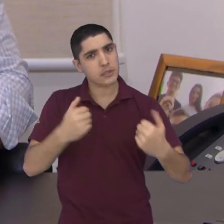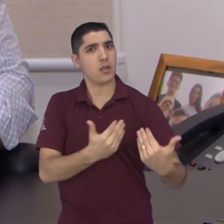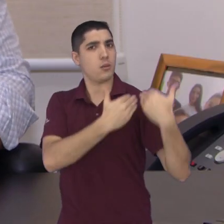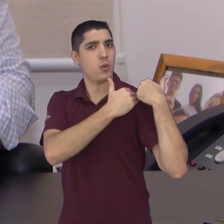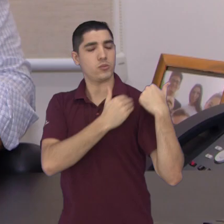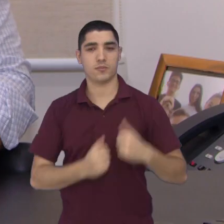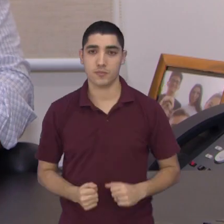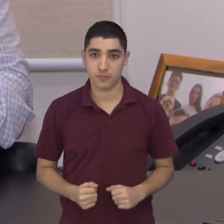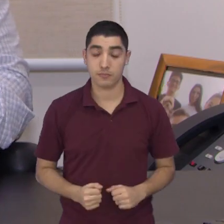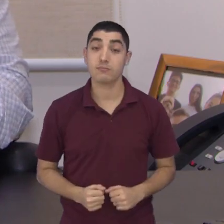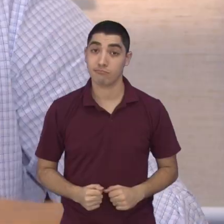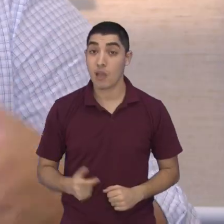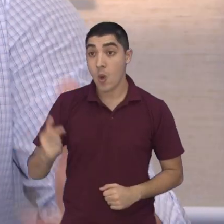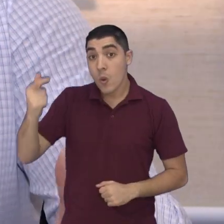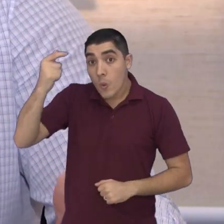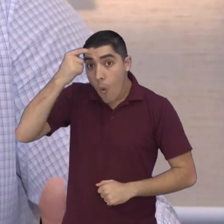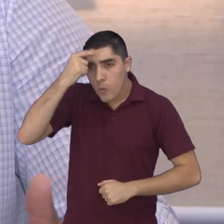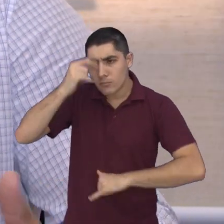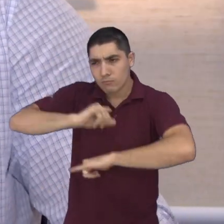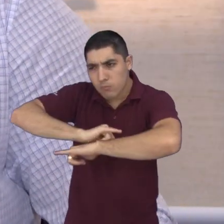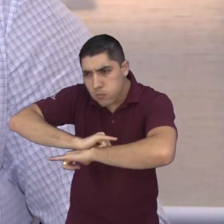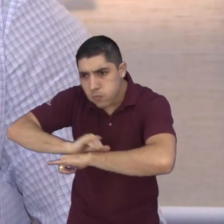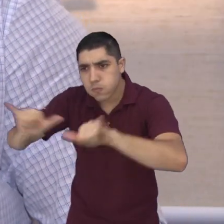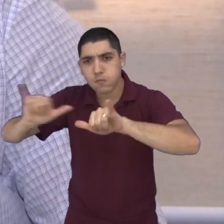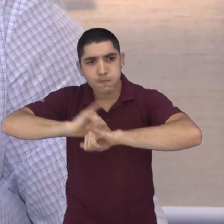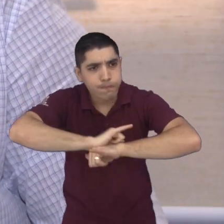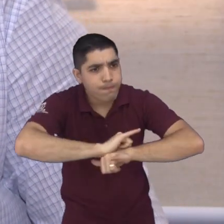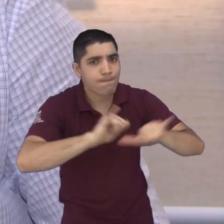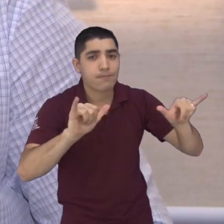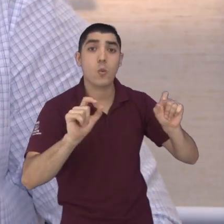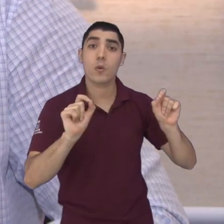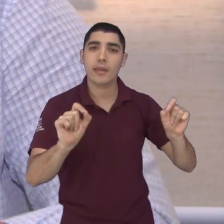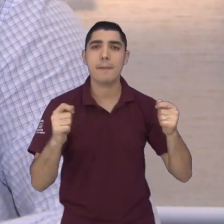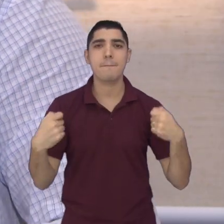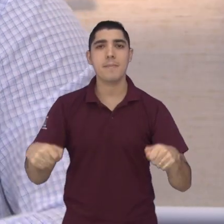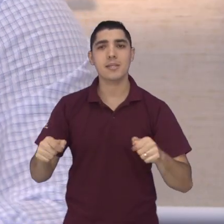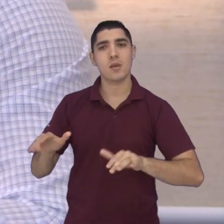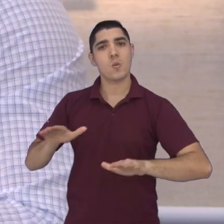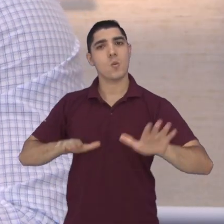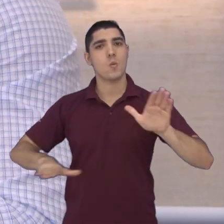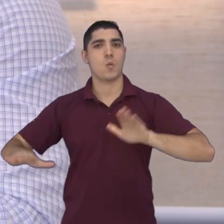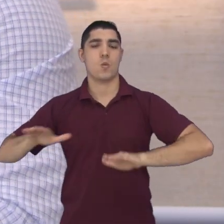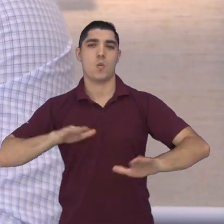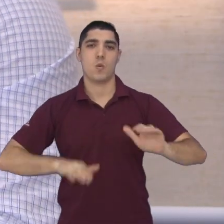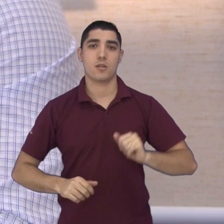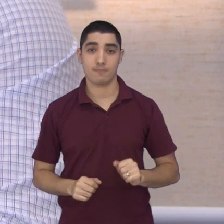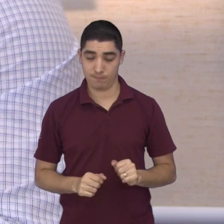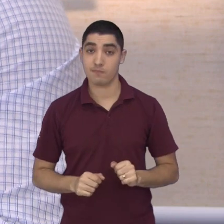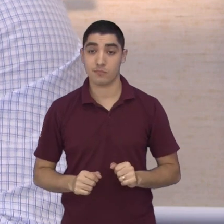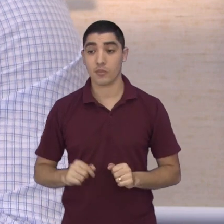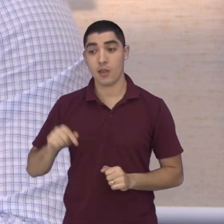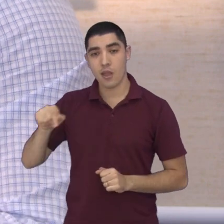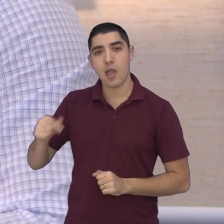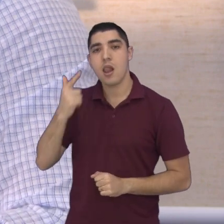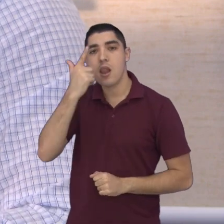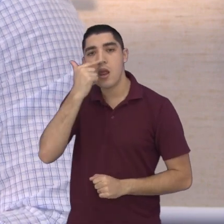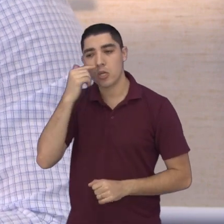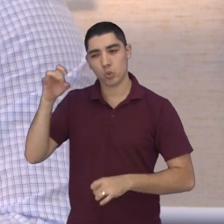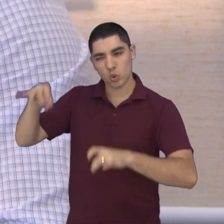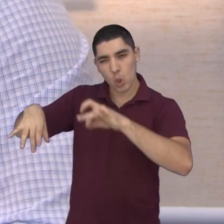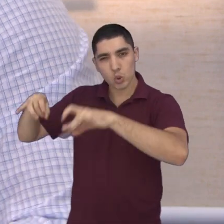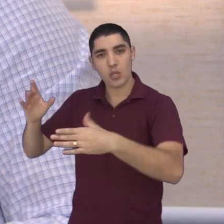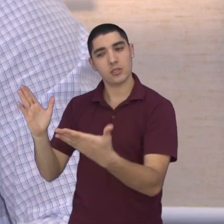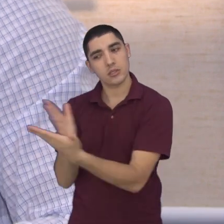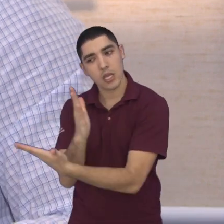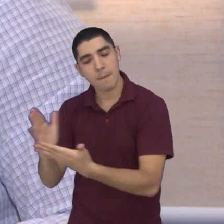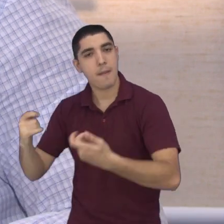de todos os moradores conscientizar também a população nos cuidados que devem ter né na questão do